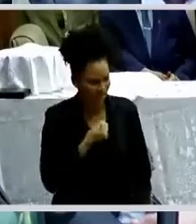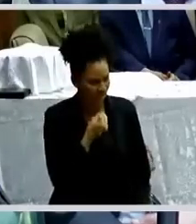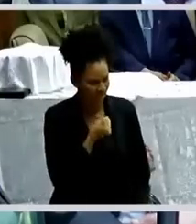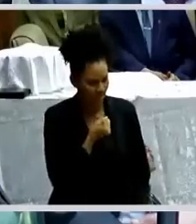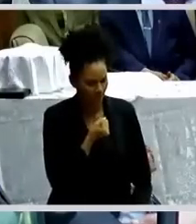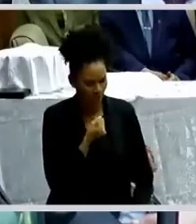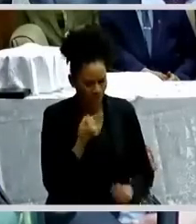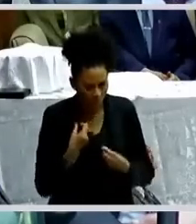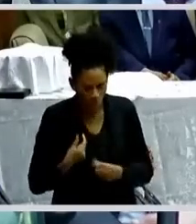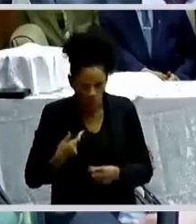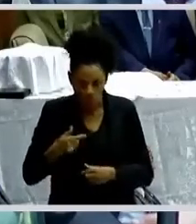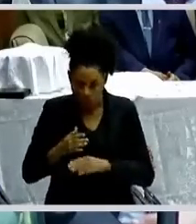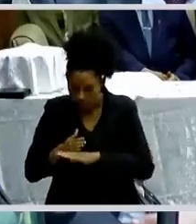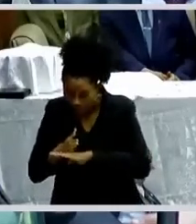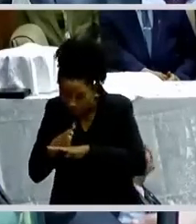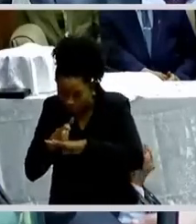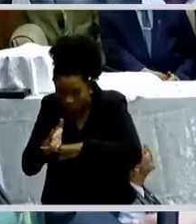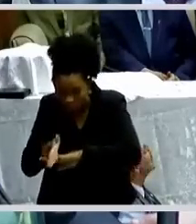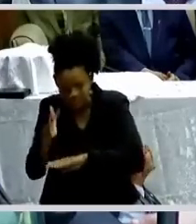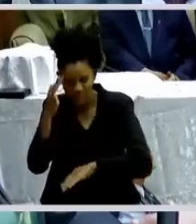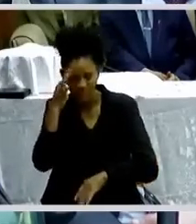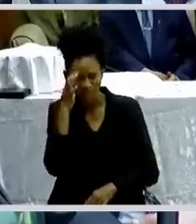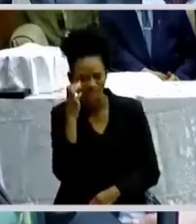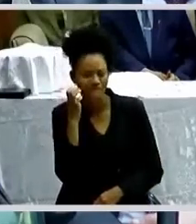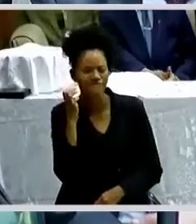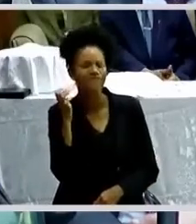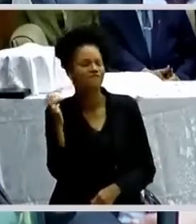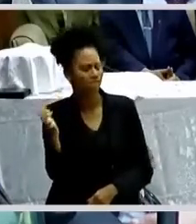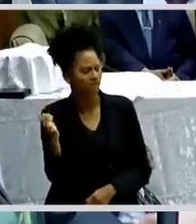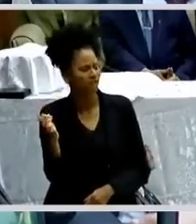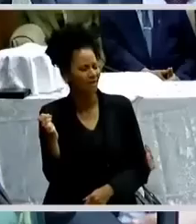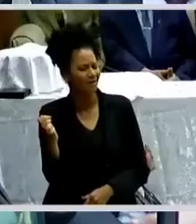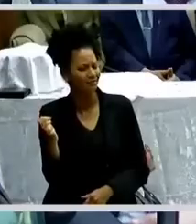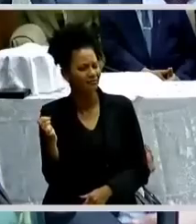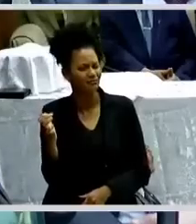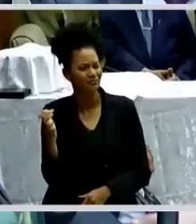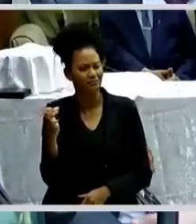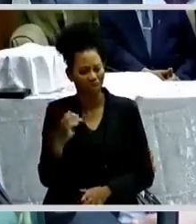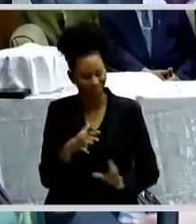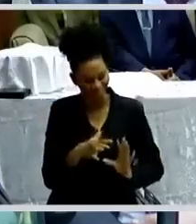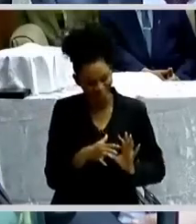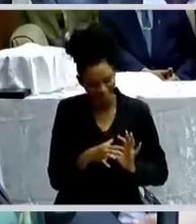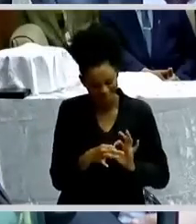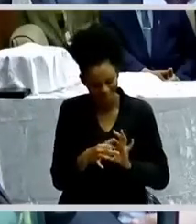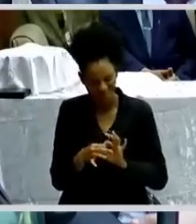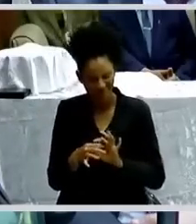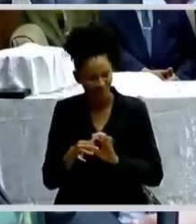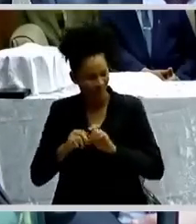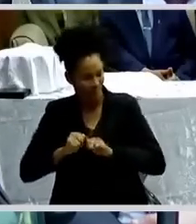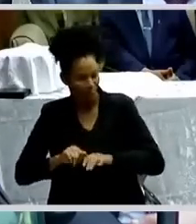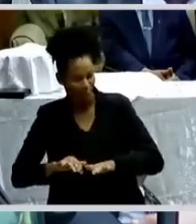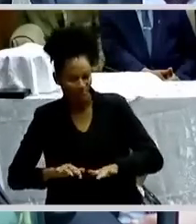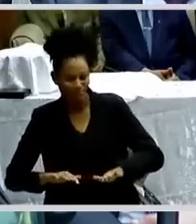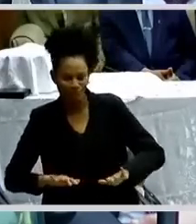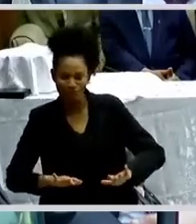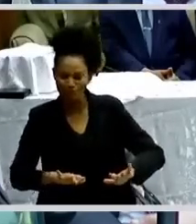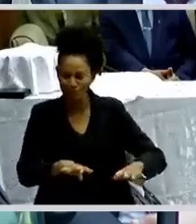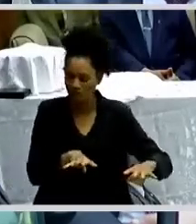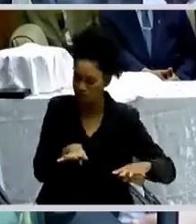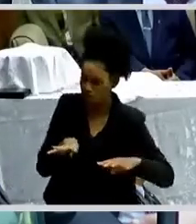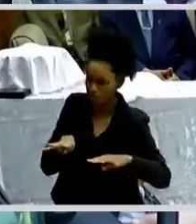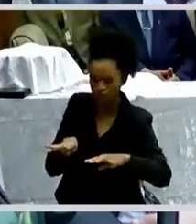Então, quando ele entra pela fé, ele já entra pelo contexto popular.